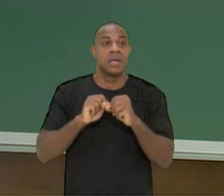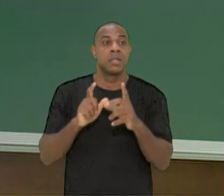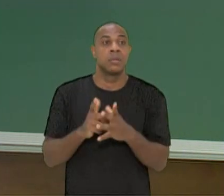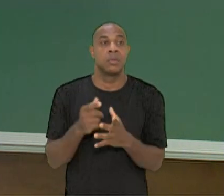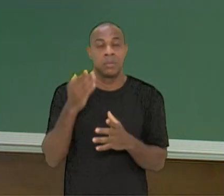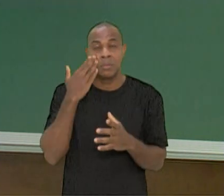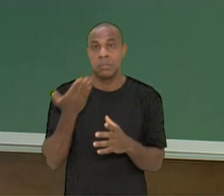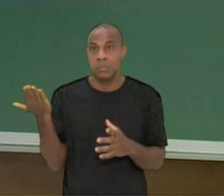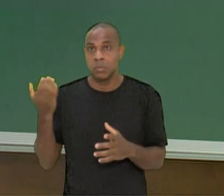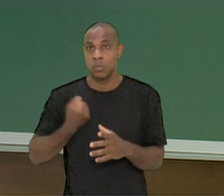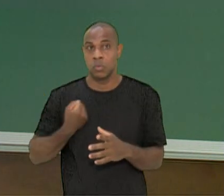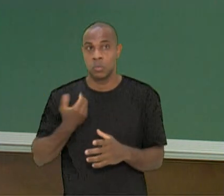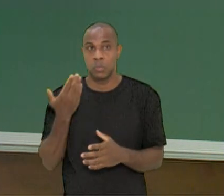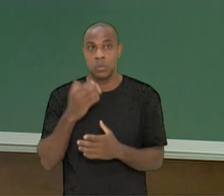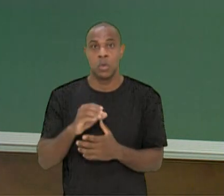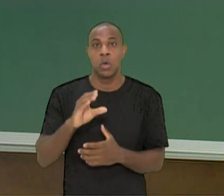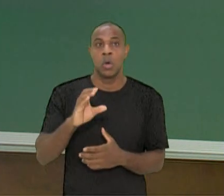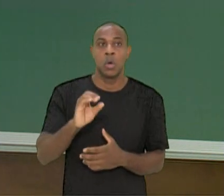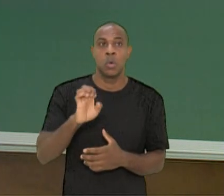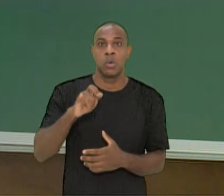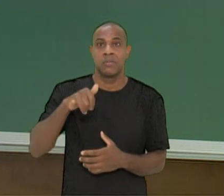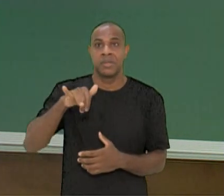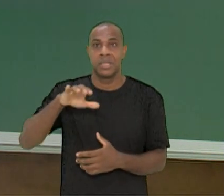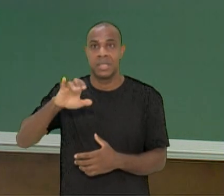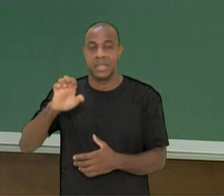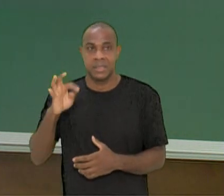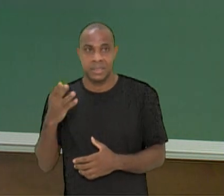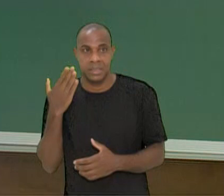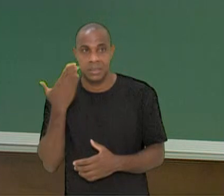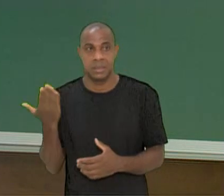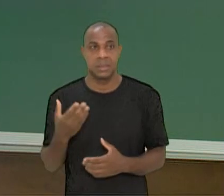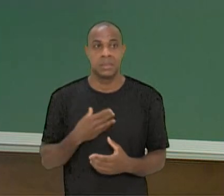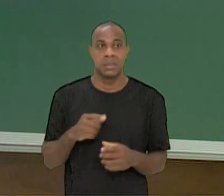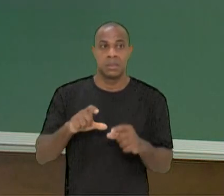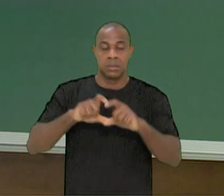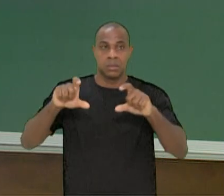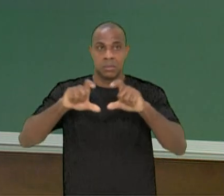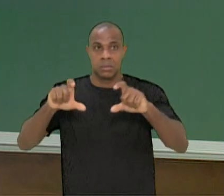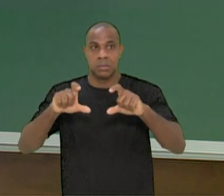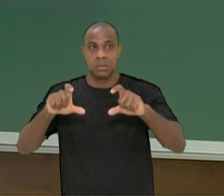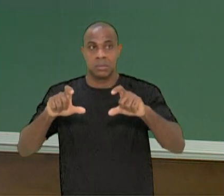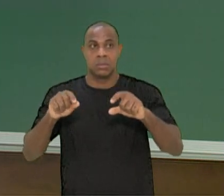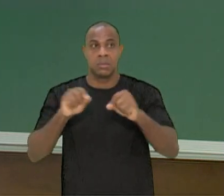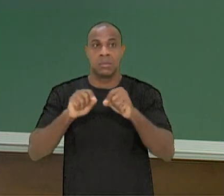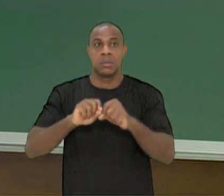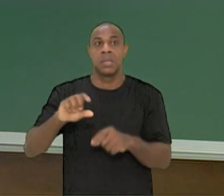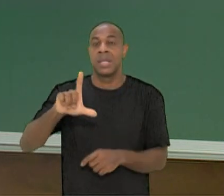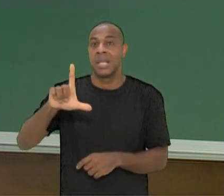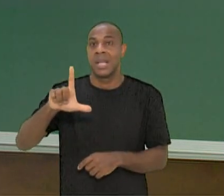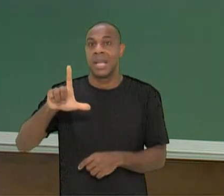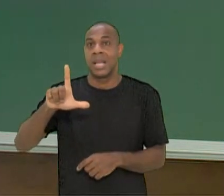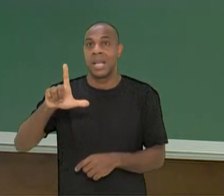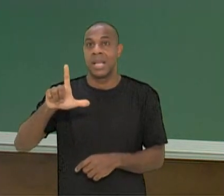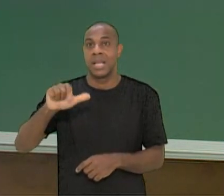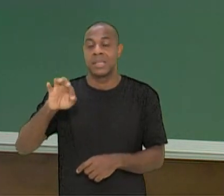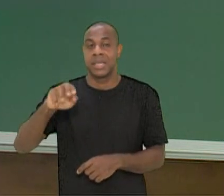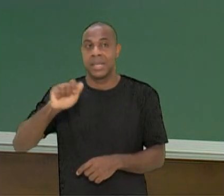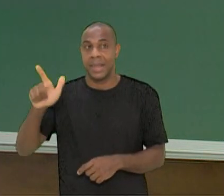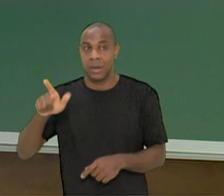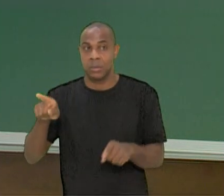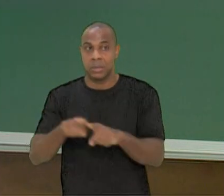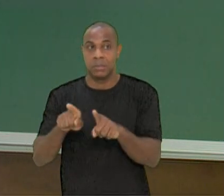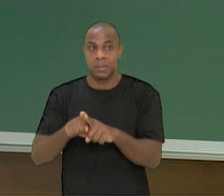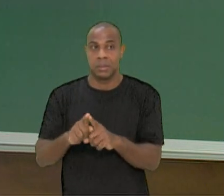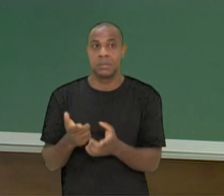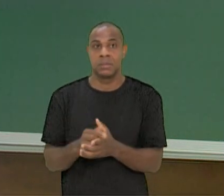a parte literal e o grau do monômio 1 e do monômio 2. Então, você tem que dizer parte literal, coeficiente e